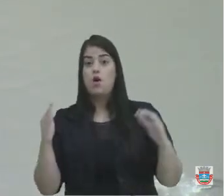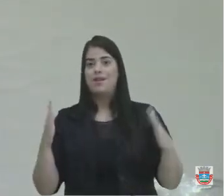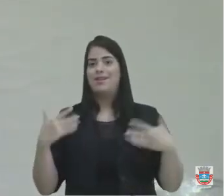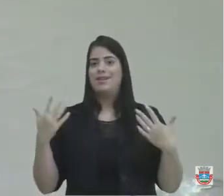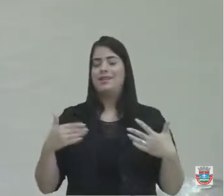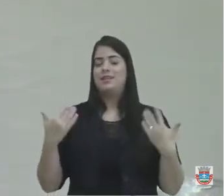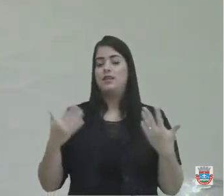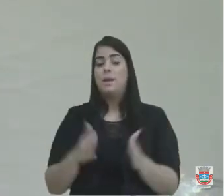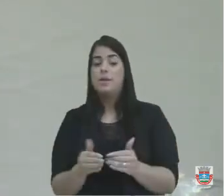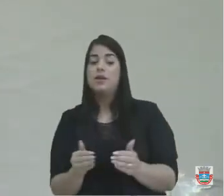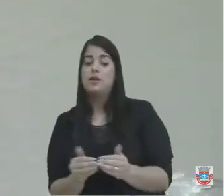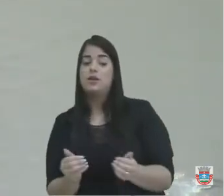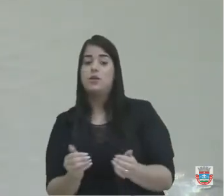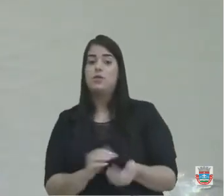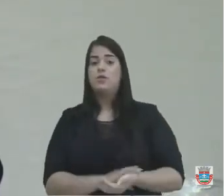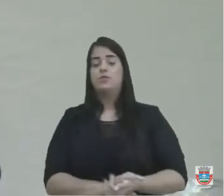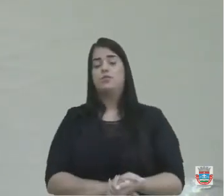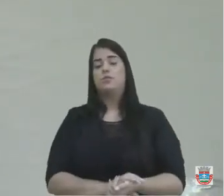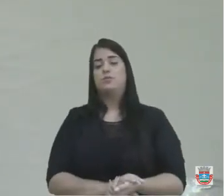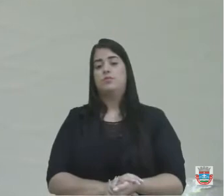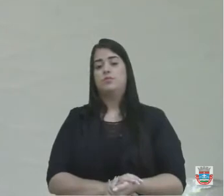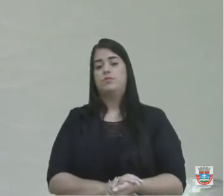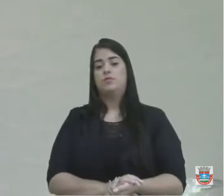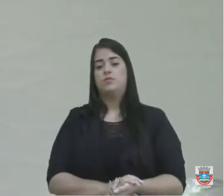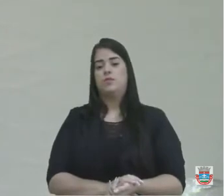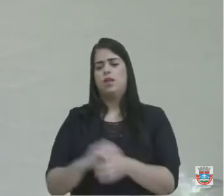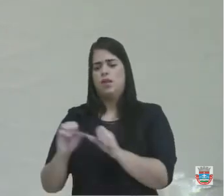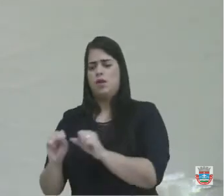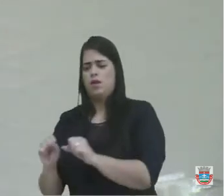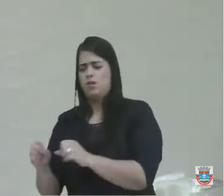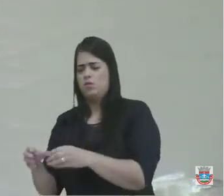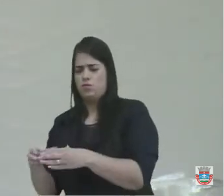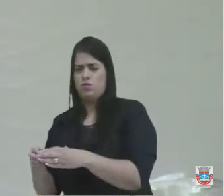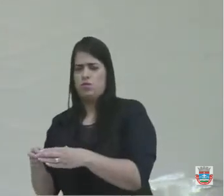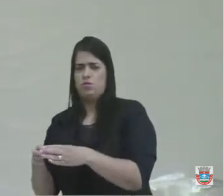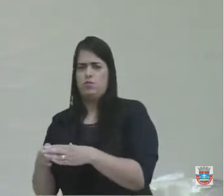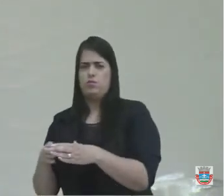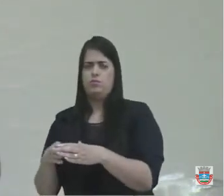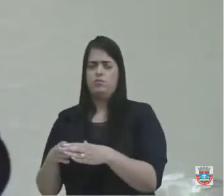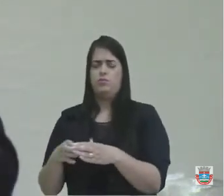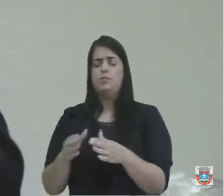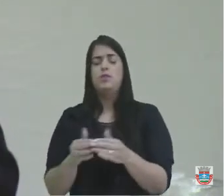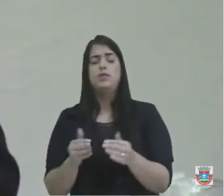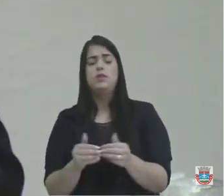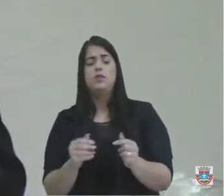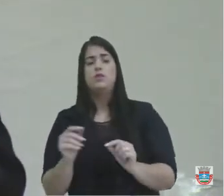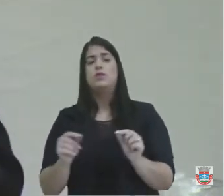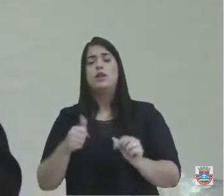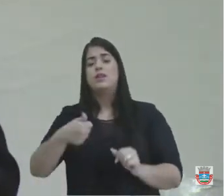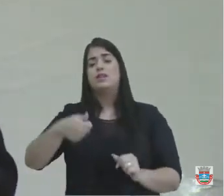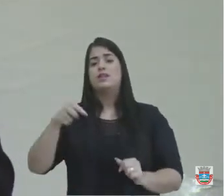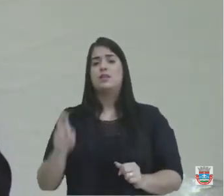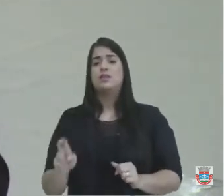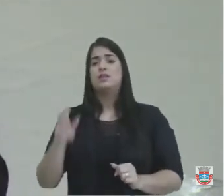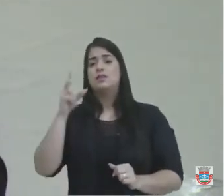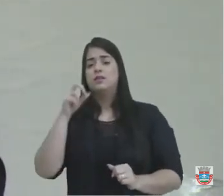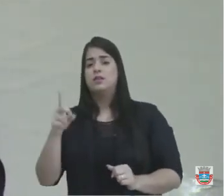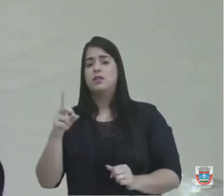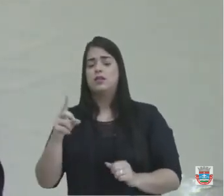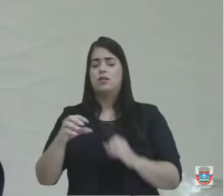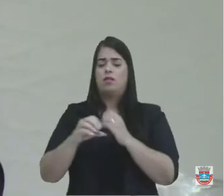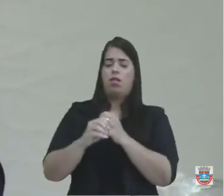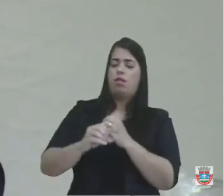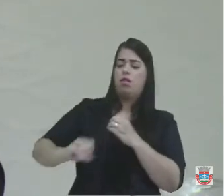pediu a mim o moradores e pedido para ver essa questão que tem mais de 15 dias o